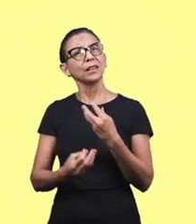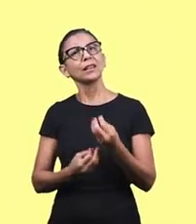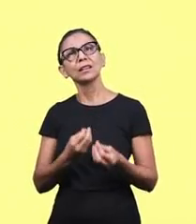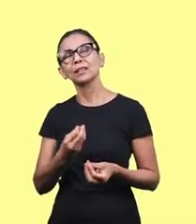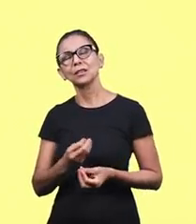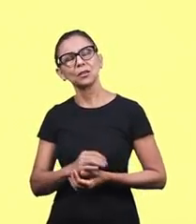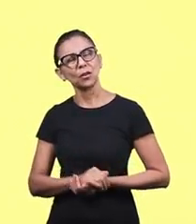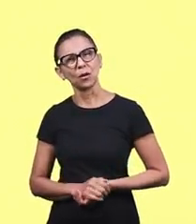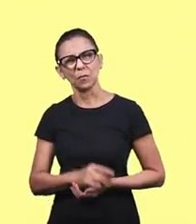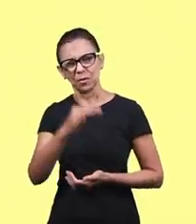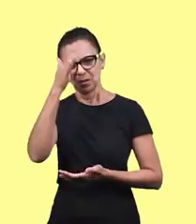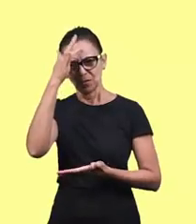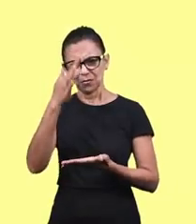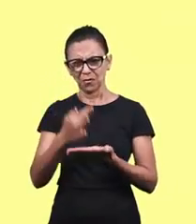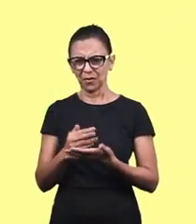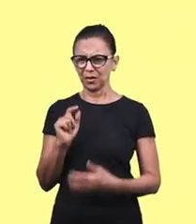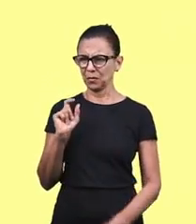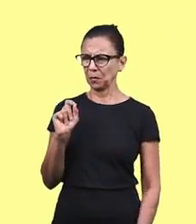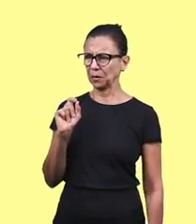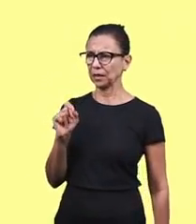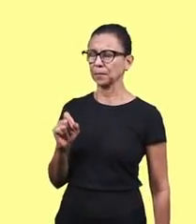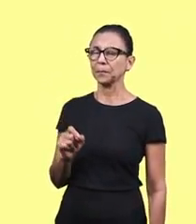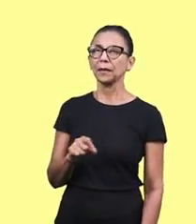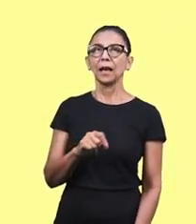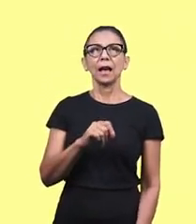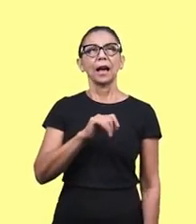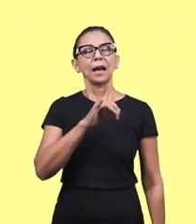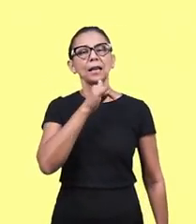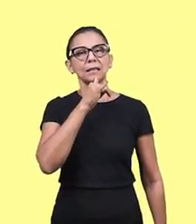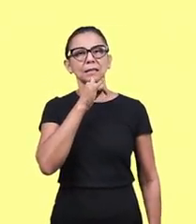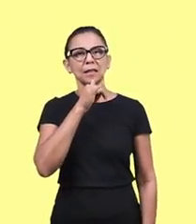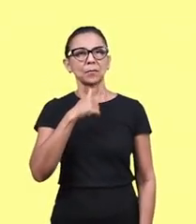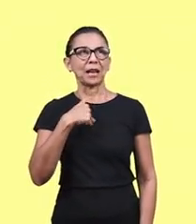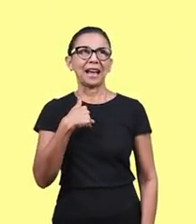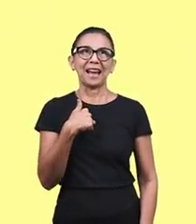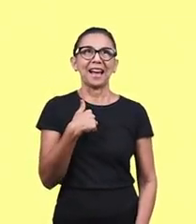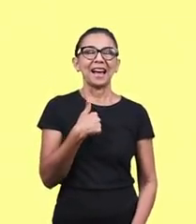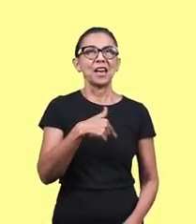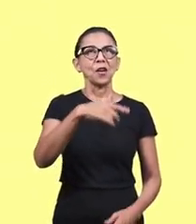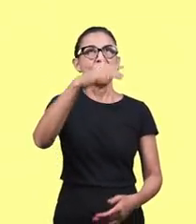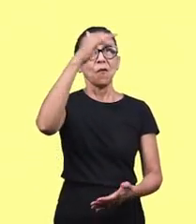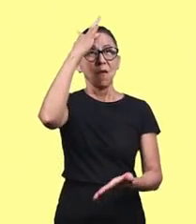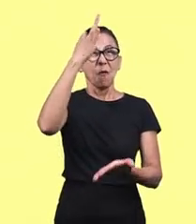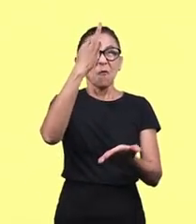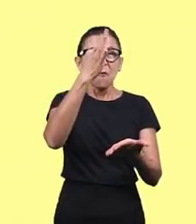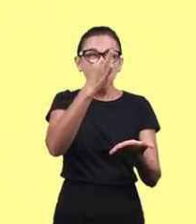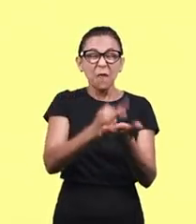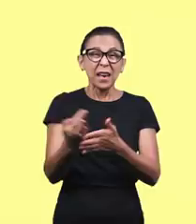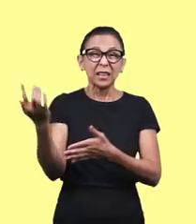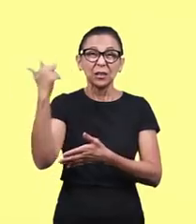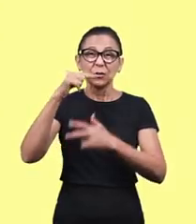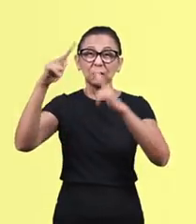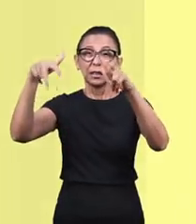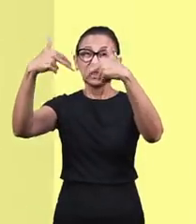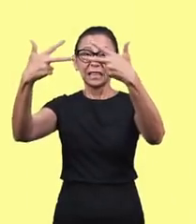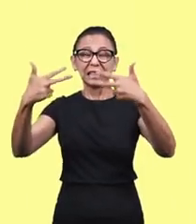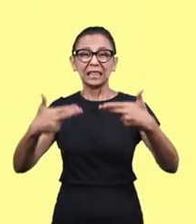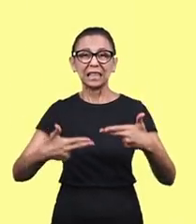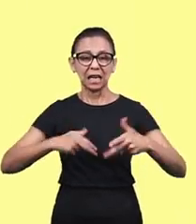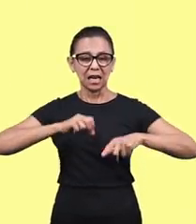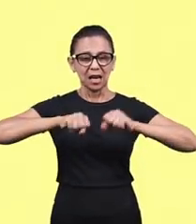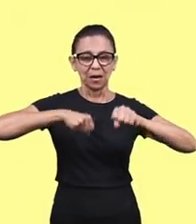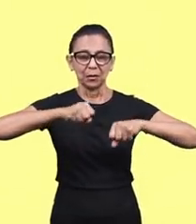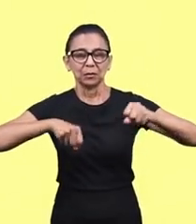fé? Nós vamos ter fé em quê? Ah, eu tenho fé que eu vou ganhar uma bicicleta. Eu tenho fé que eu vou viajar esse